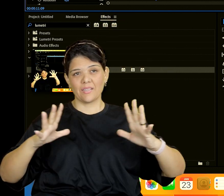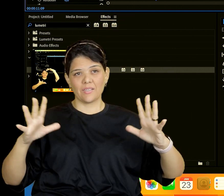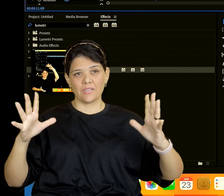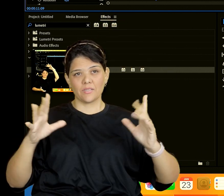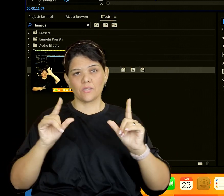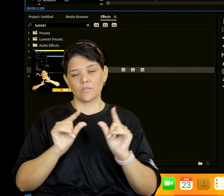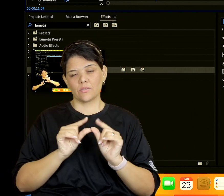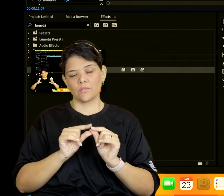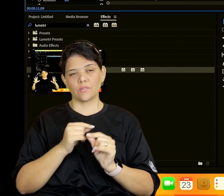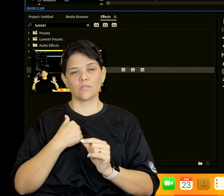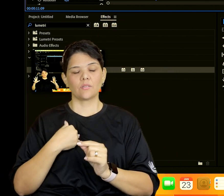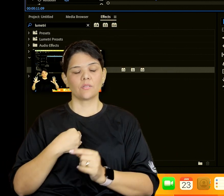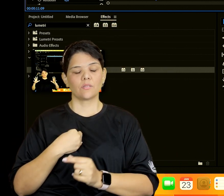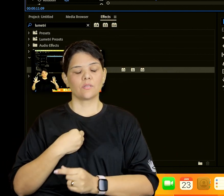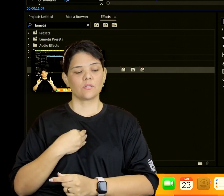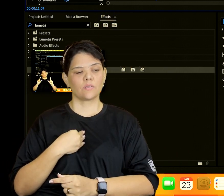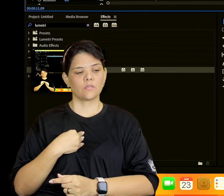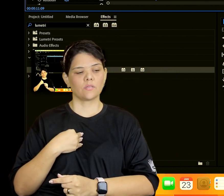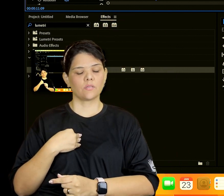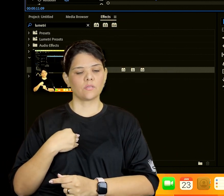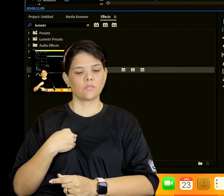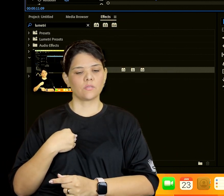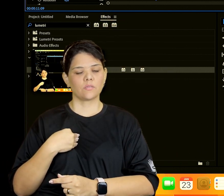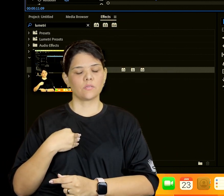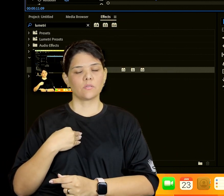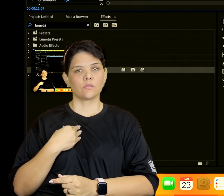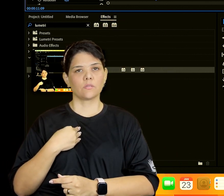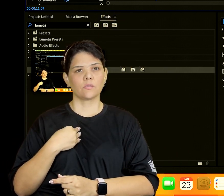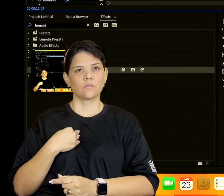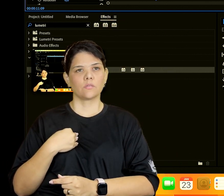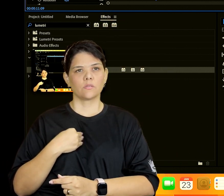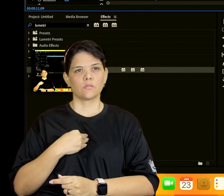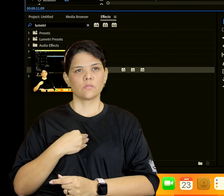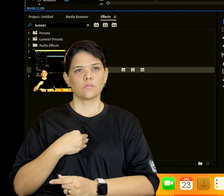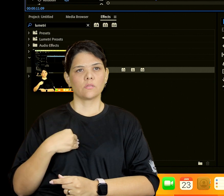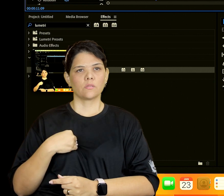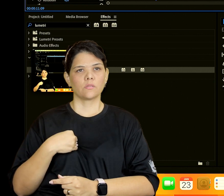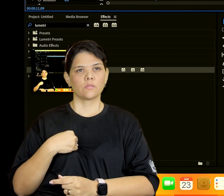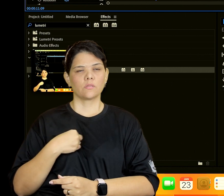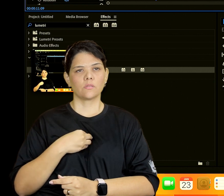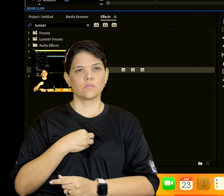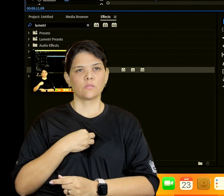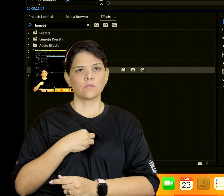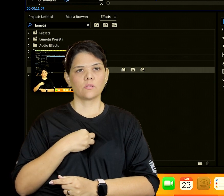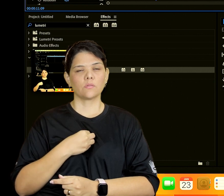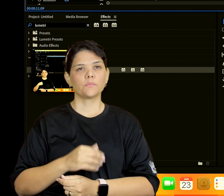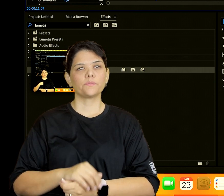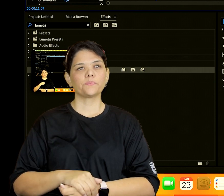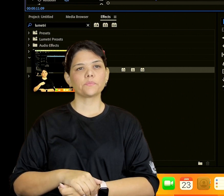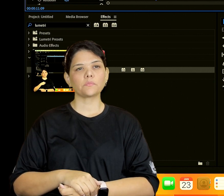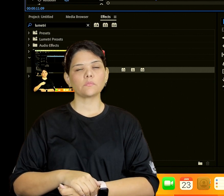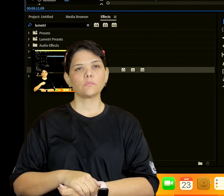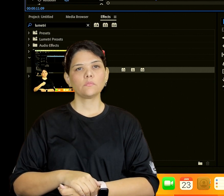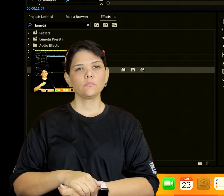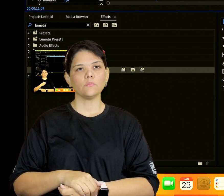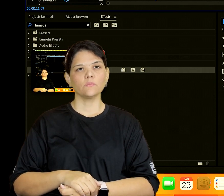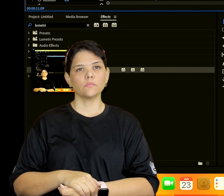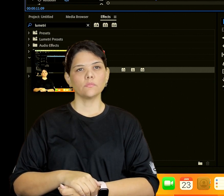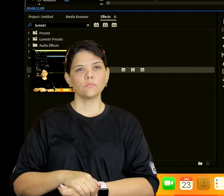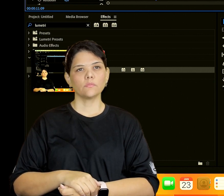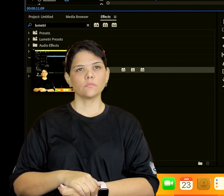E como a gente resolveria isso? A gente vai pegar aqui e aumentar essa escala. Beleza?